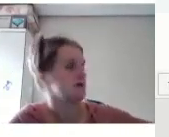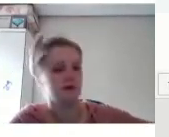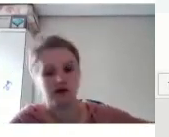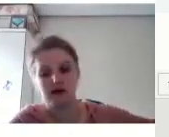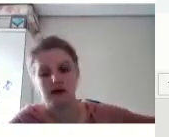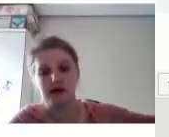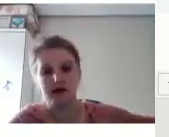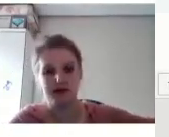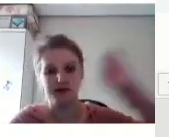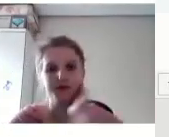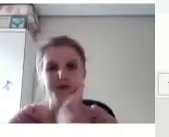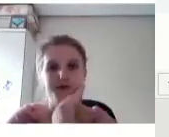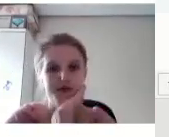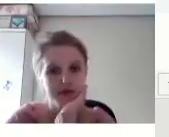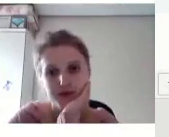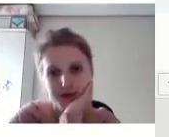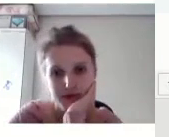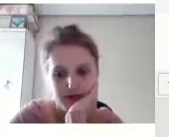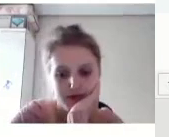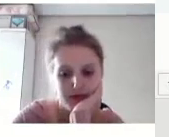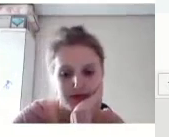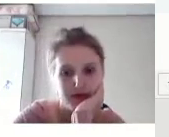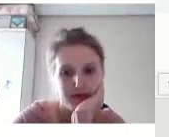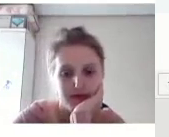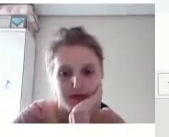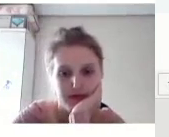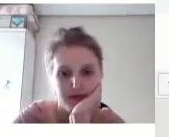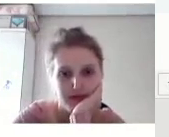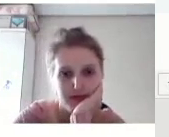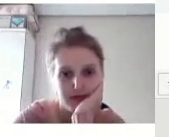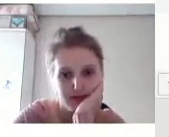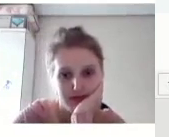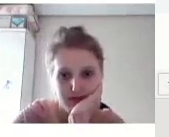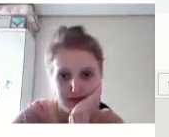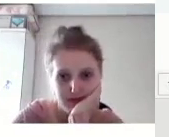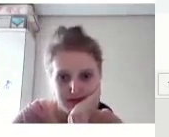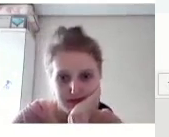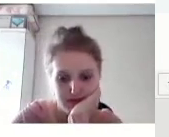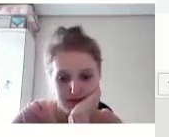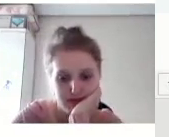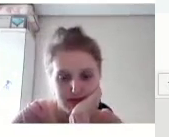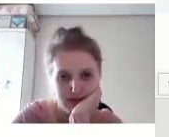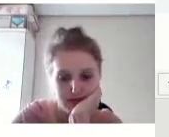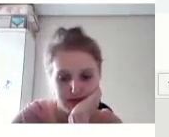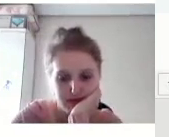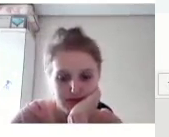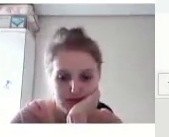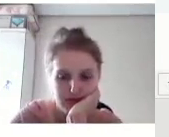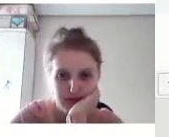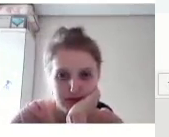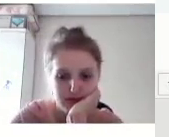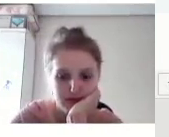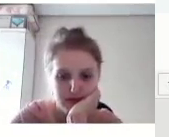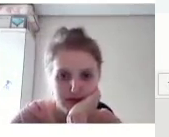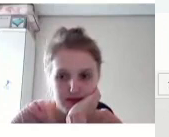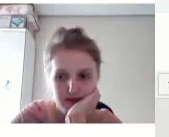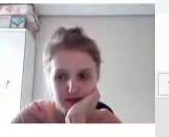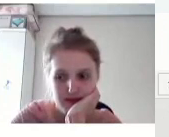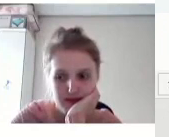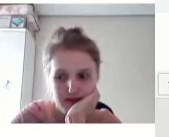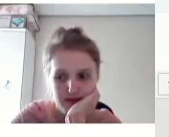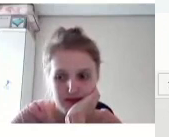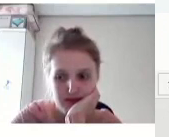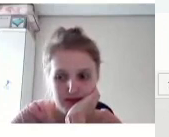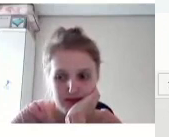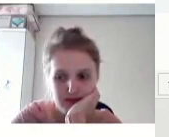né? A evolução temporal da funcional f é justamente o parênteses de Poisson clássico da